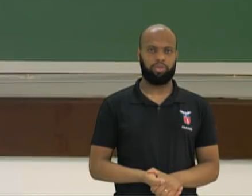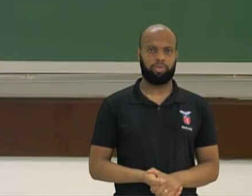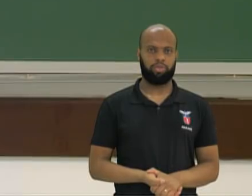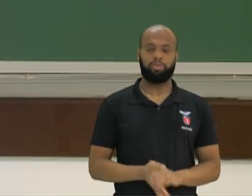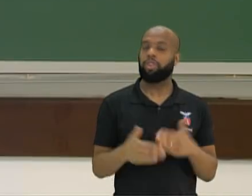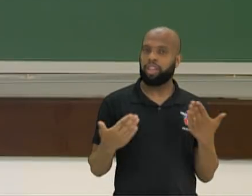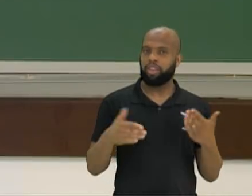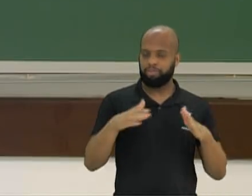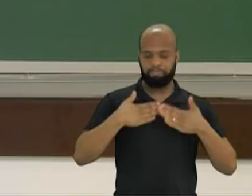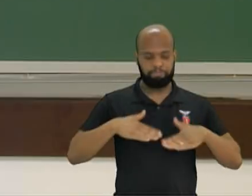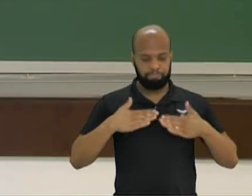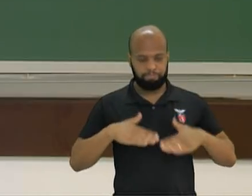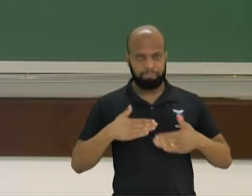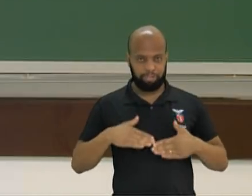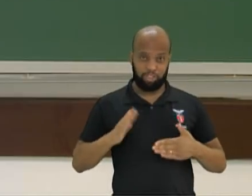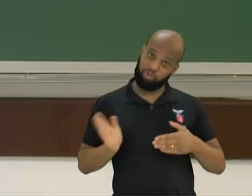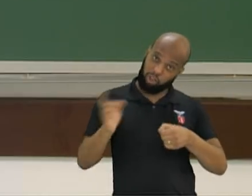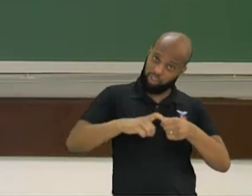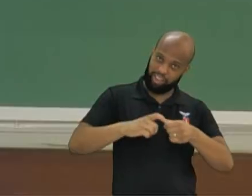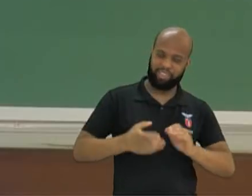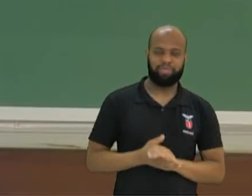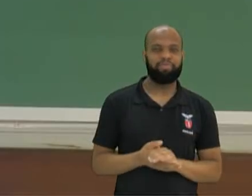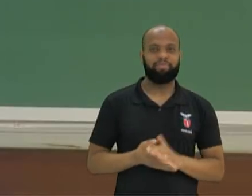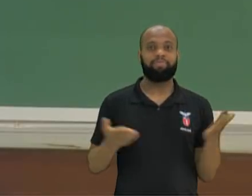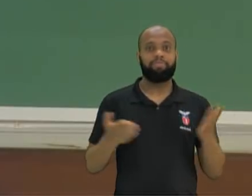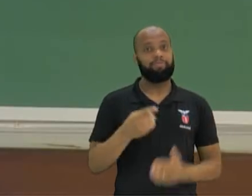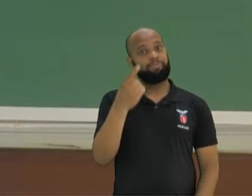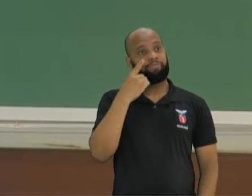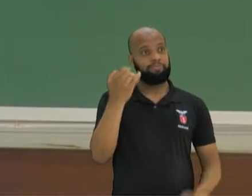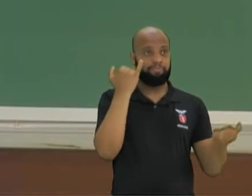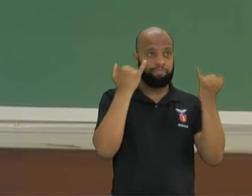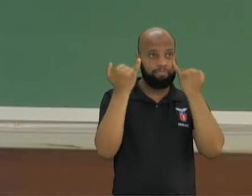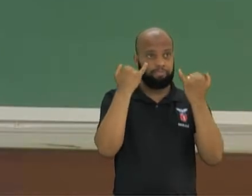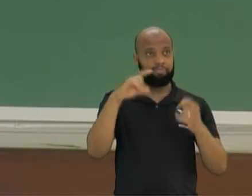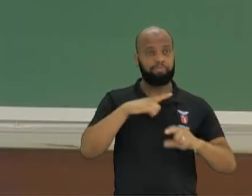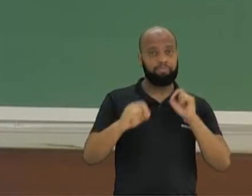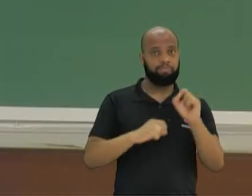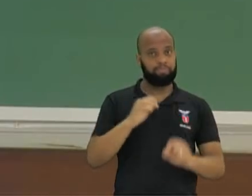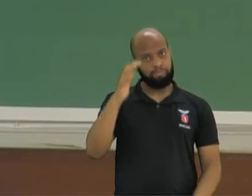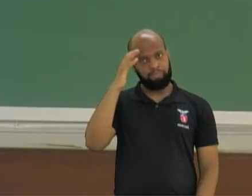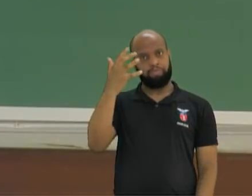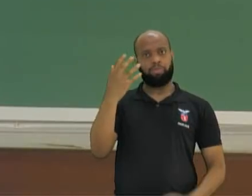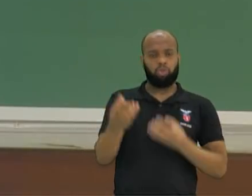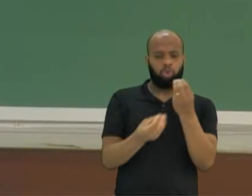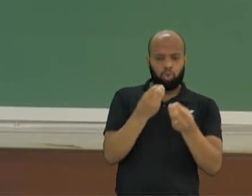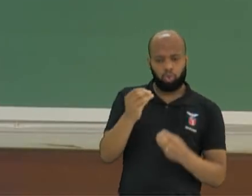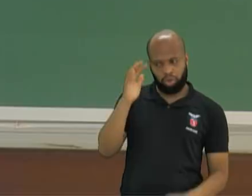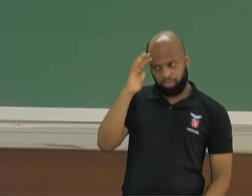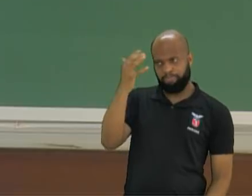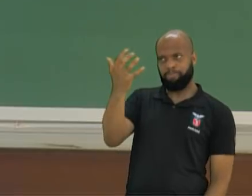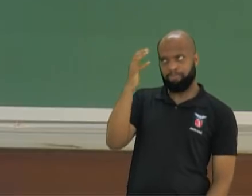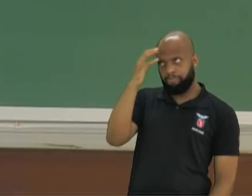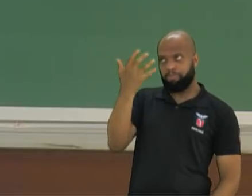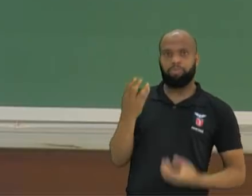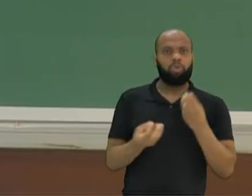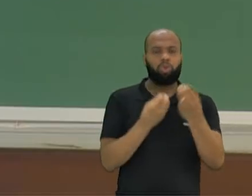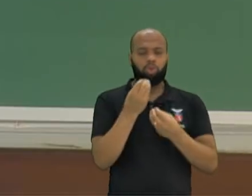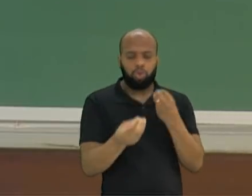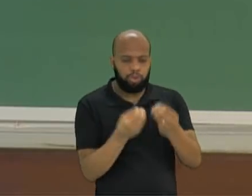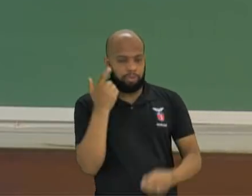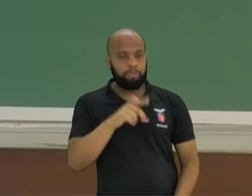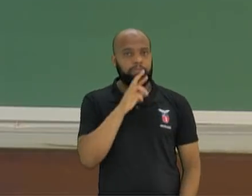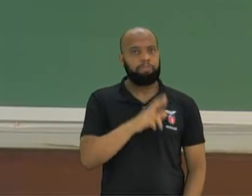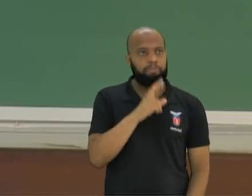E aí, um ano tranquilo, né? Só para confirmar esta informação, uma das soluções encontradas na Nova Zelândia,